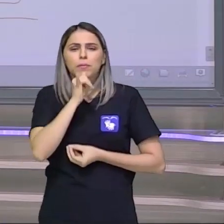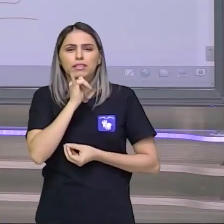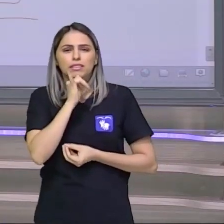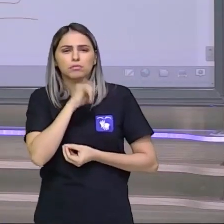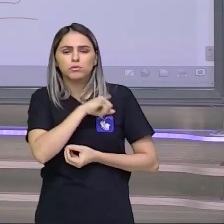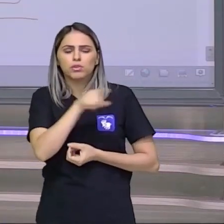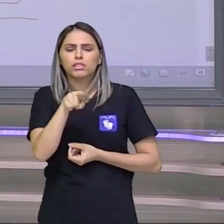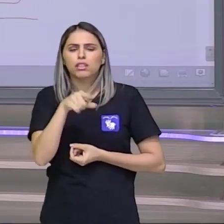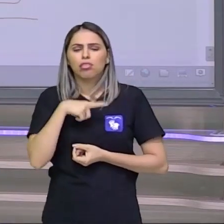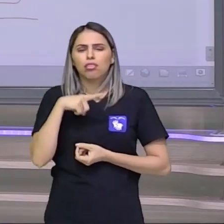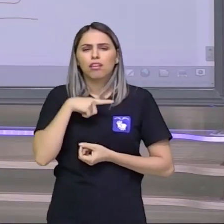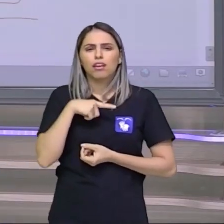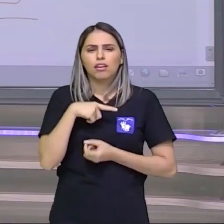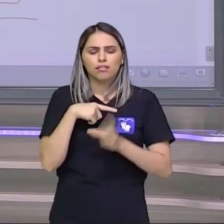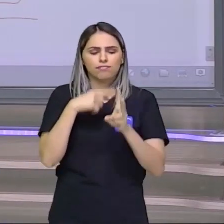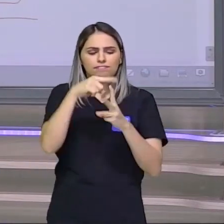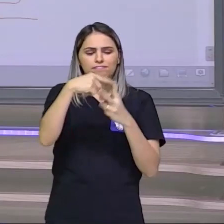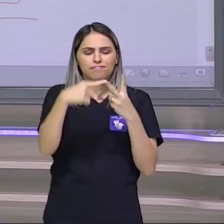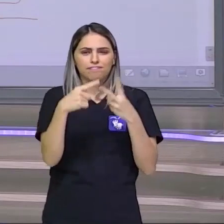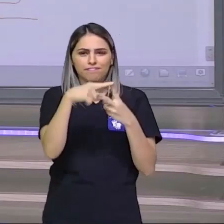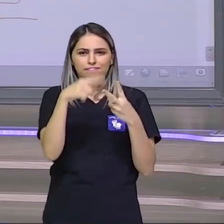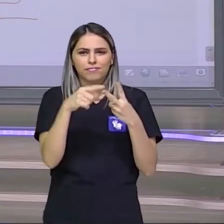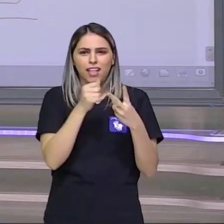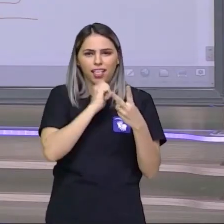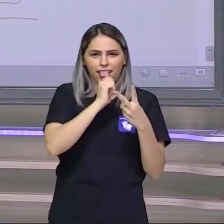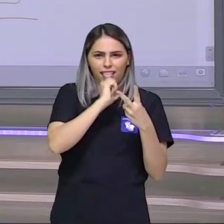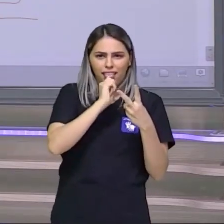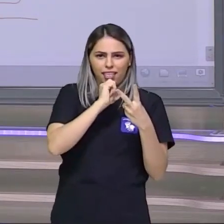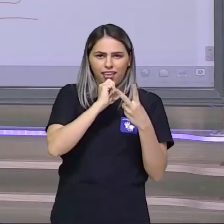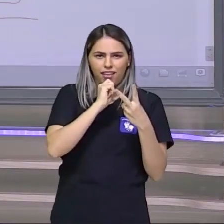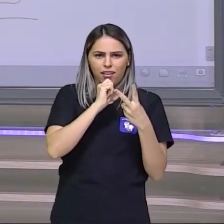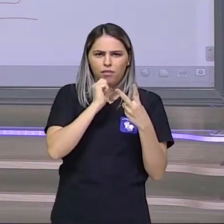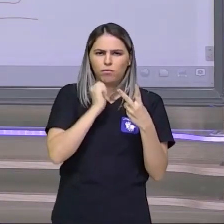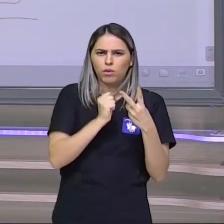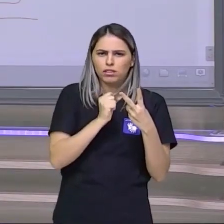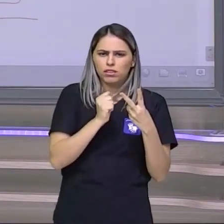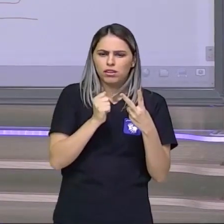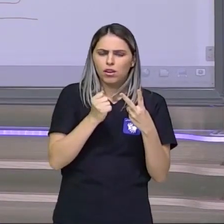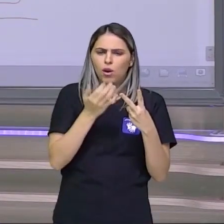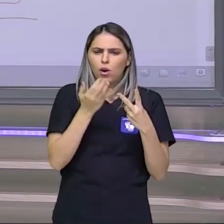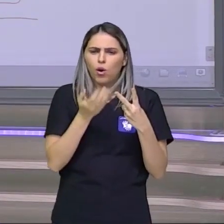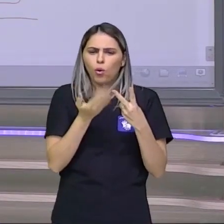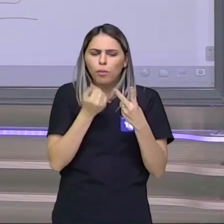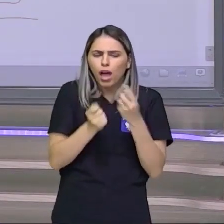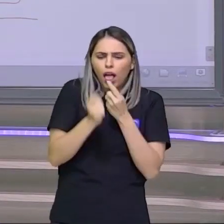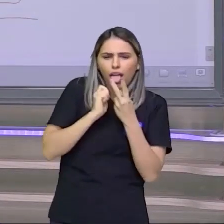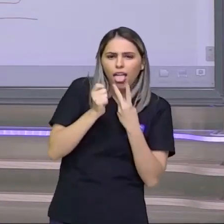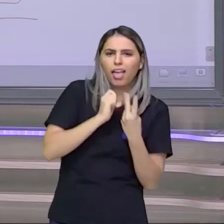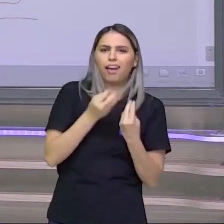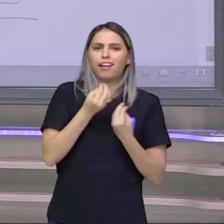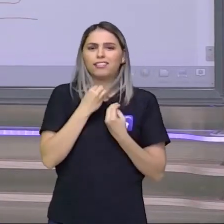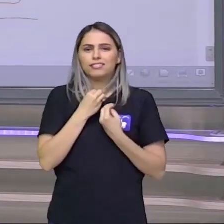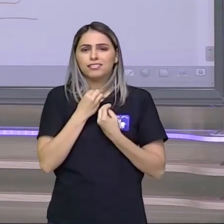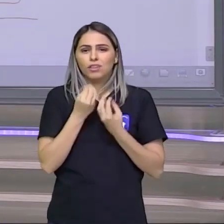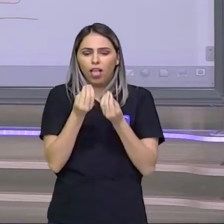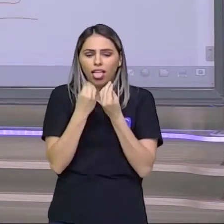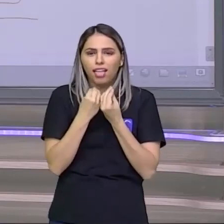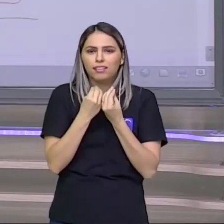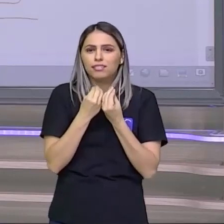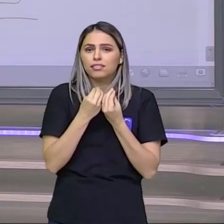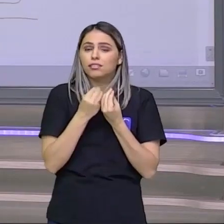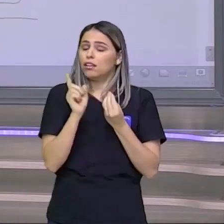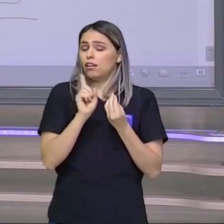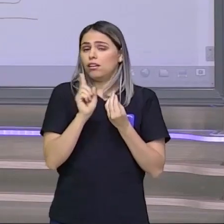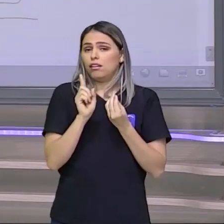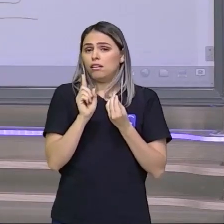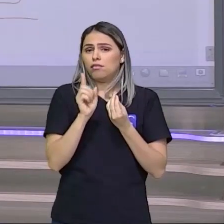exemplo, um sorvete, 2 sorvetes, aliás, você iria colocar a boca nos 2 sorvetes? Não iria. Não